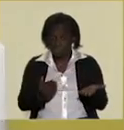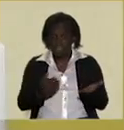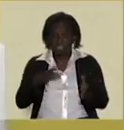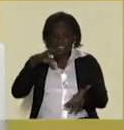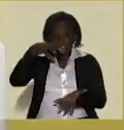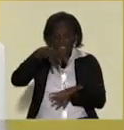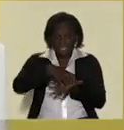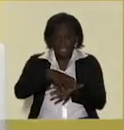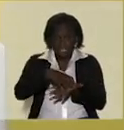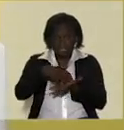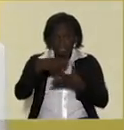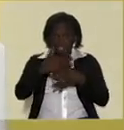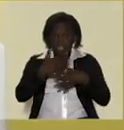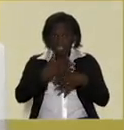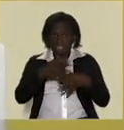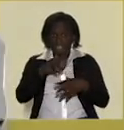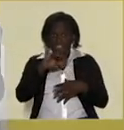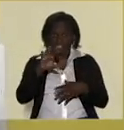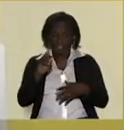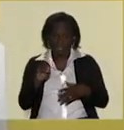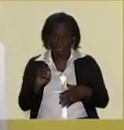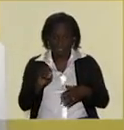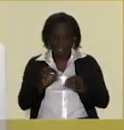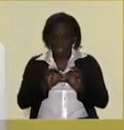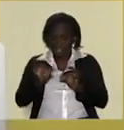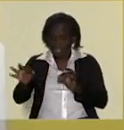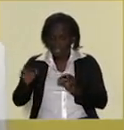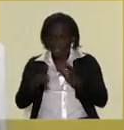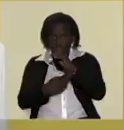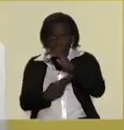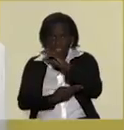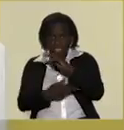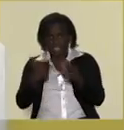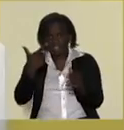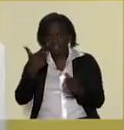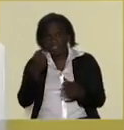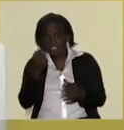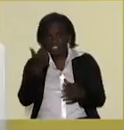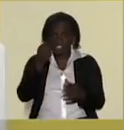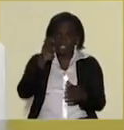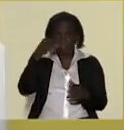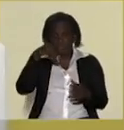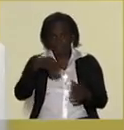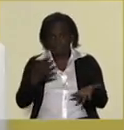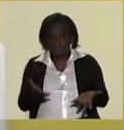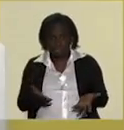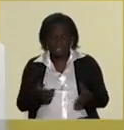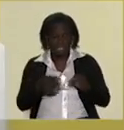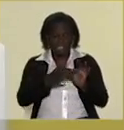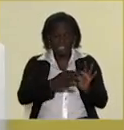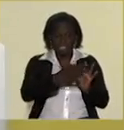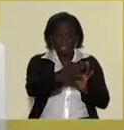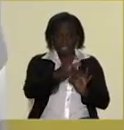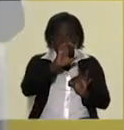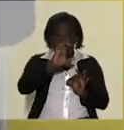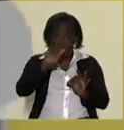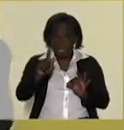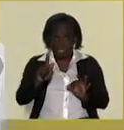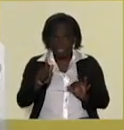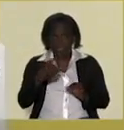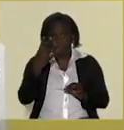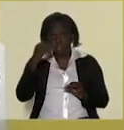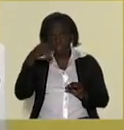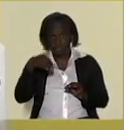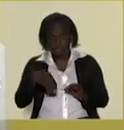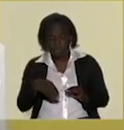no centro da cidade do Rio de Janeiro. Você dali até a rodoviária você leva 15, 20 minutos. Dali até Campo